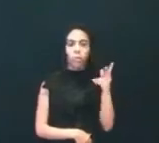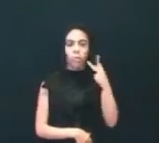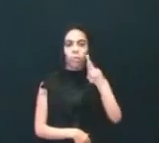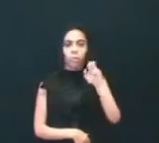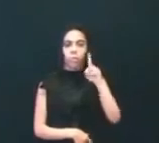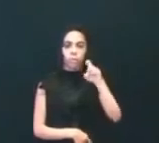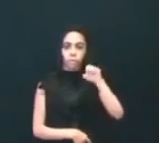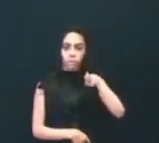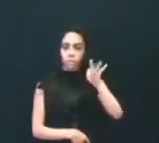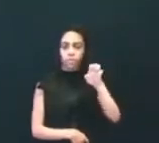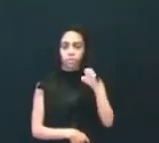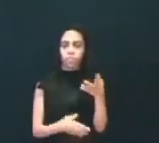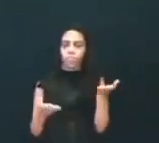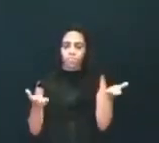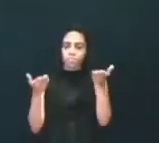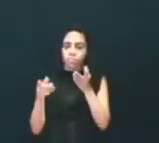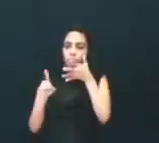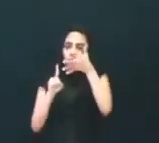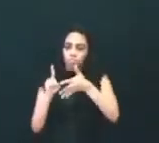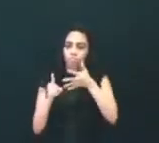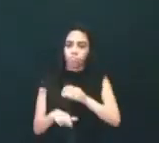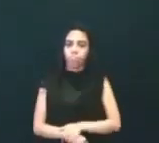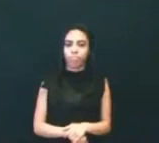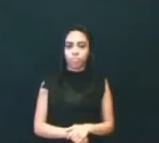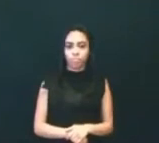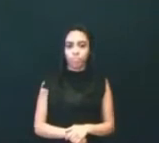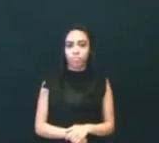Dr. Emerson, à vontade.